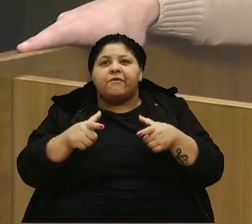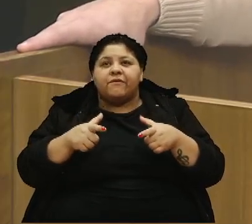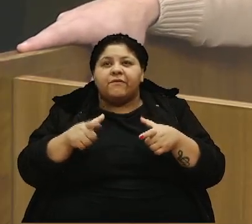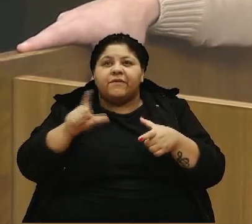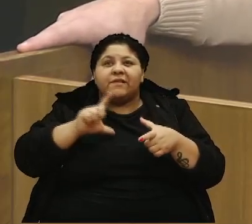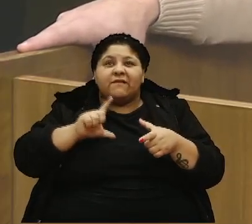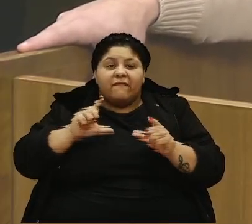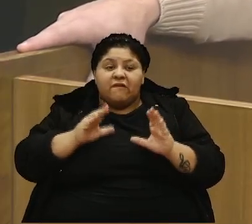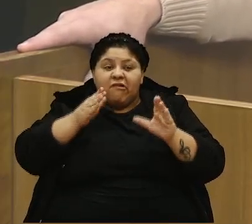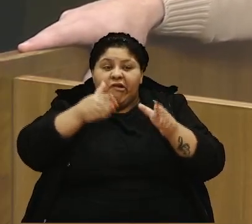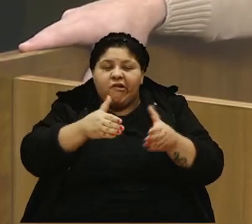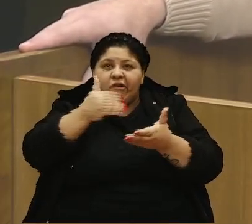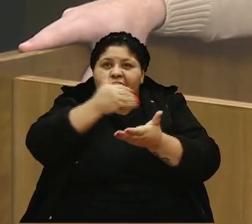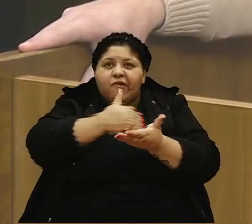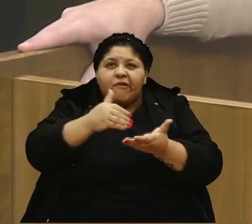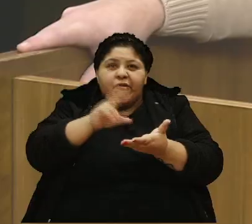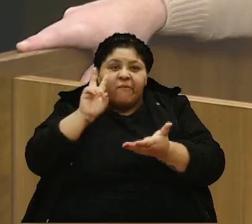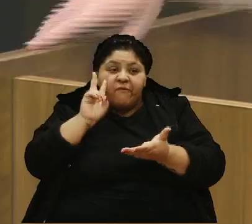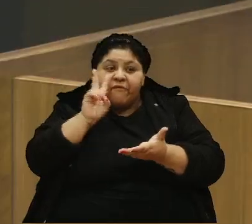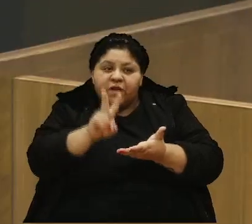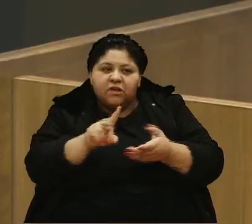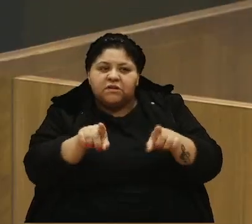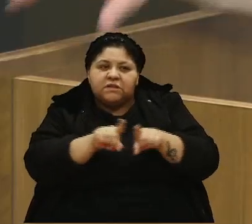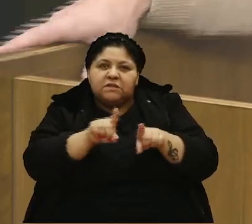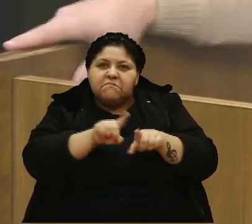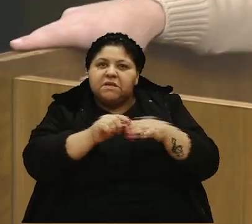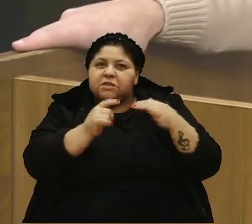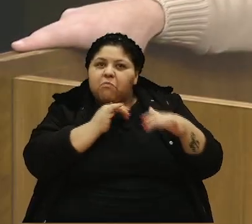feito, se dedicado. O secretário eu vejo correndo também.